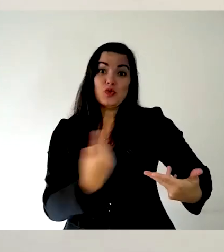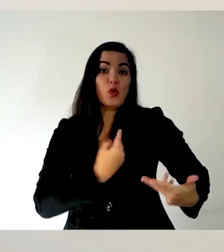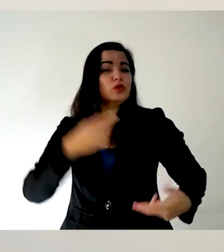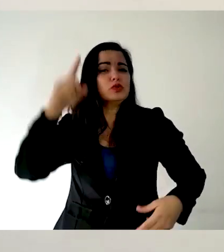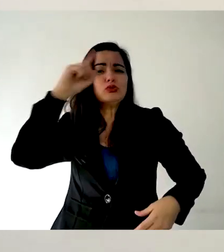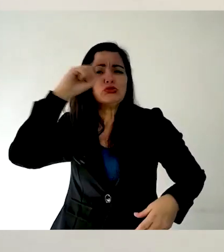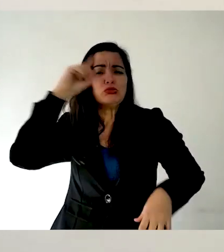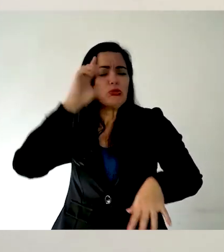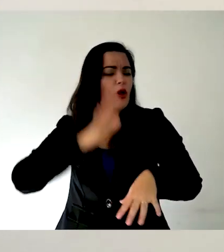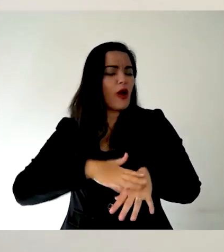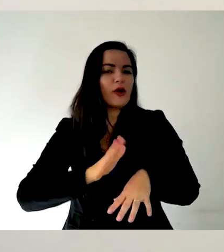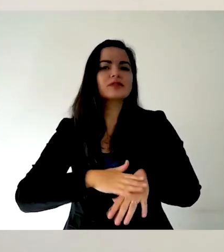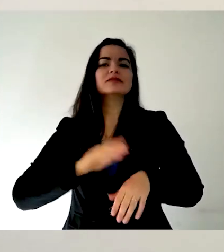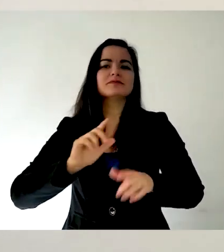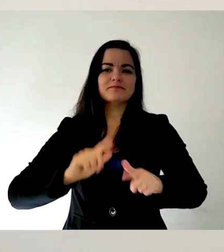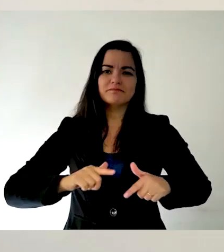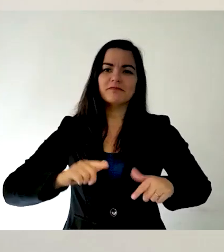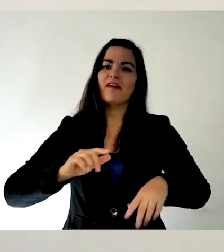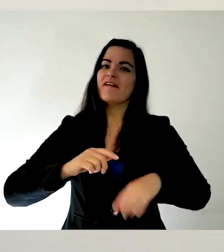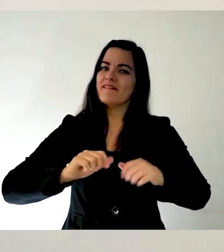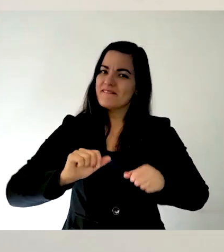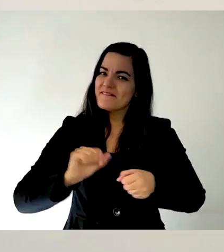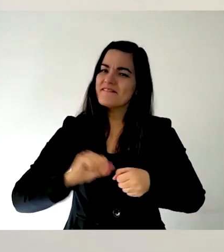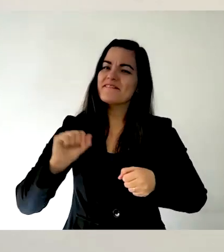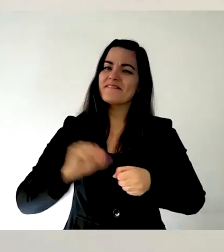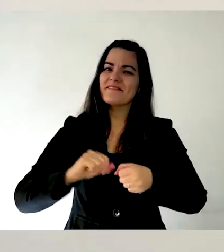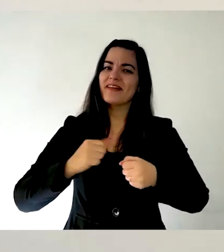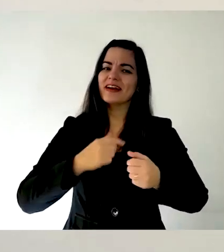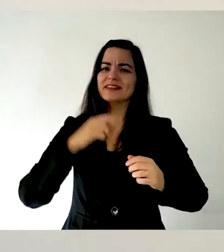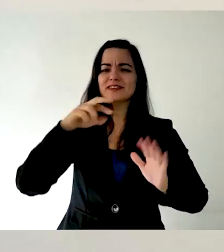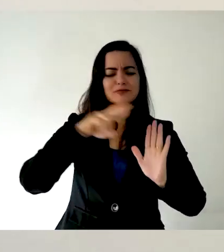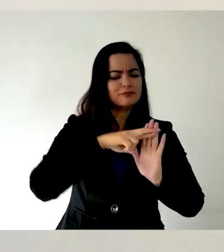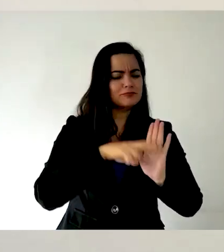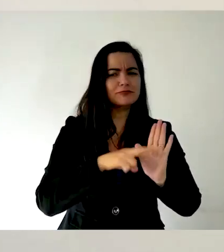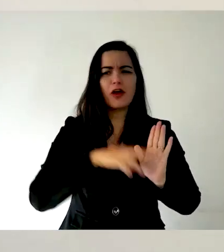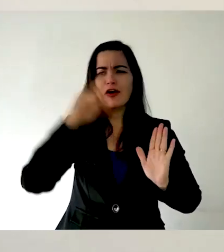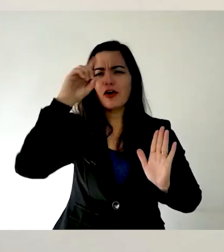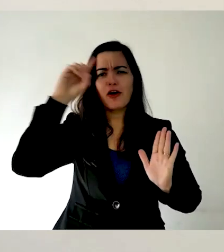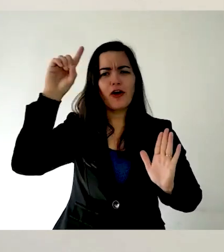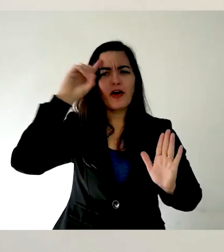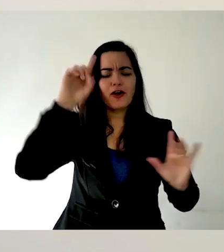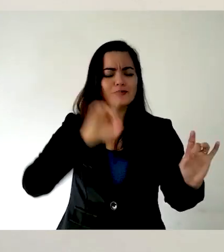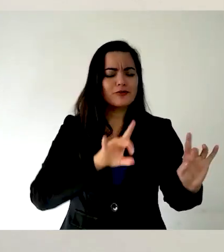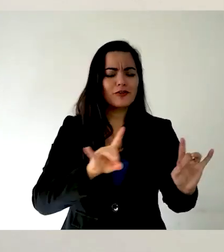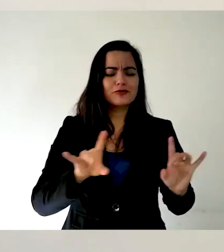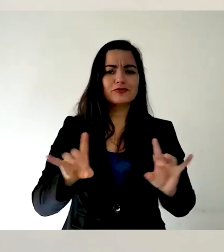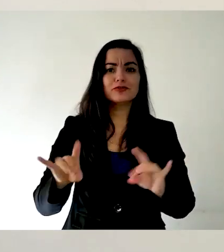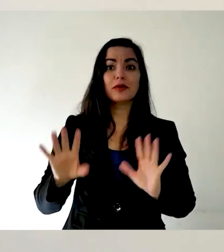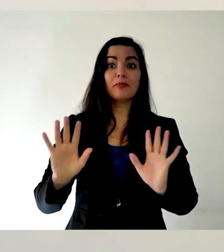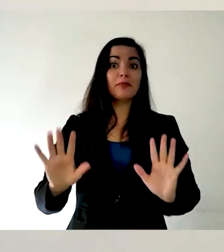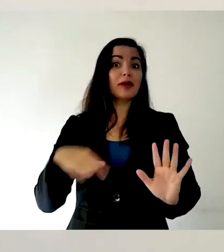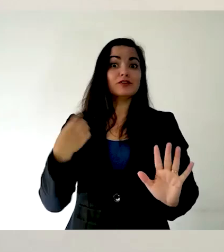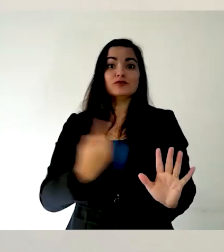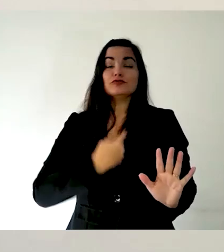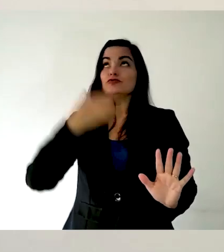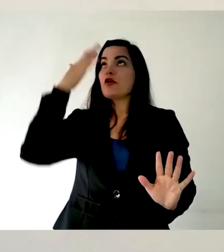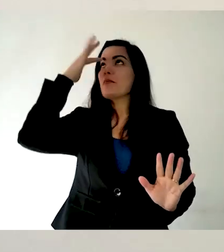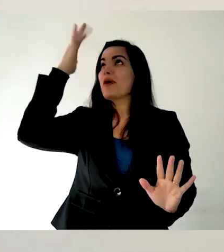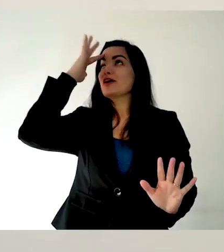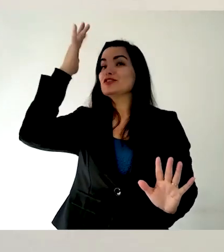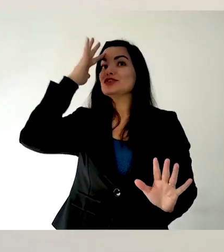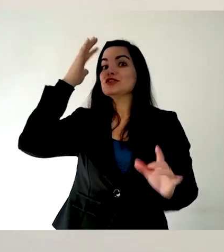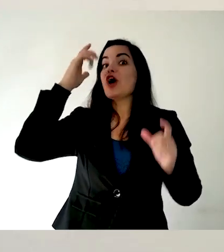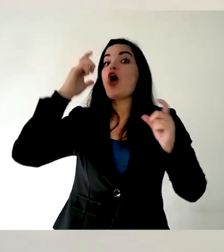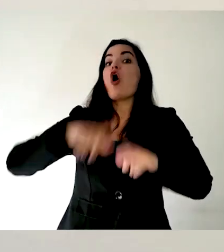que nós realizamos várias vezes na nossa rotina e que sequer imaginamos que ela